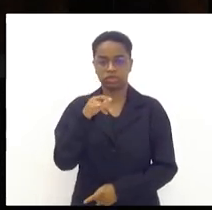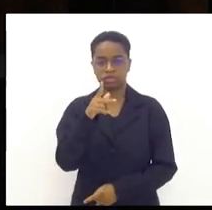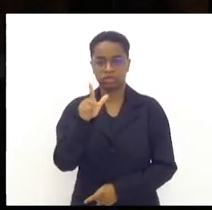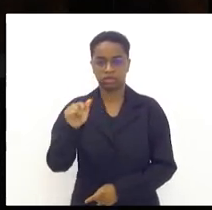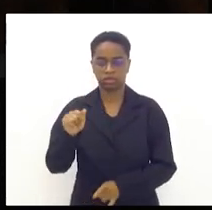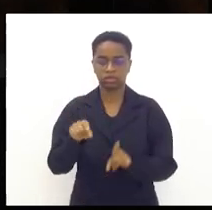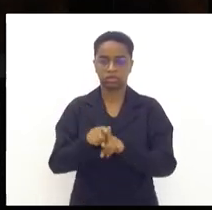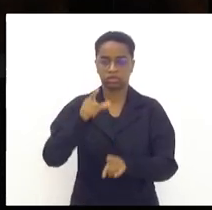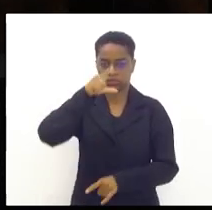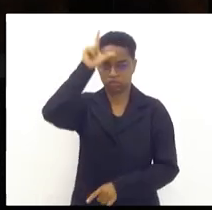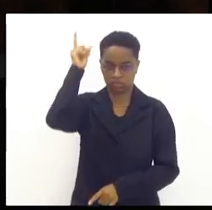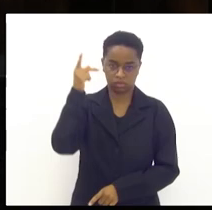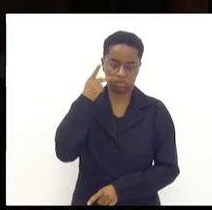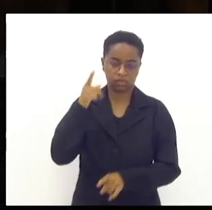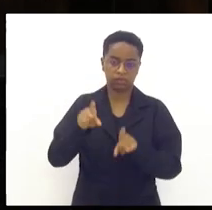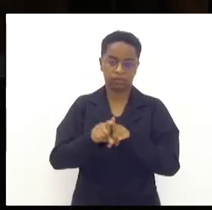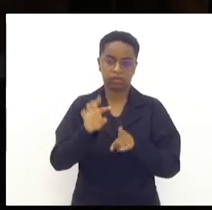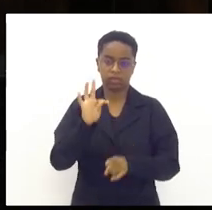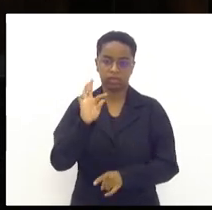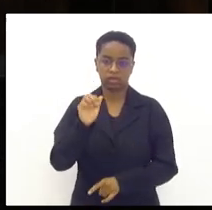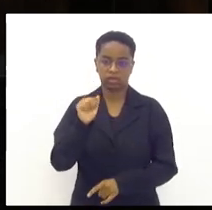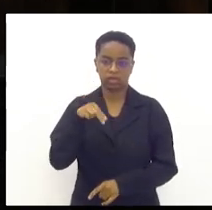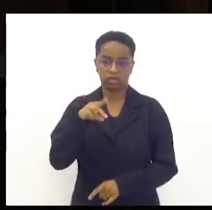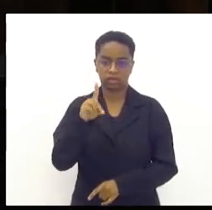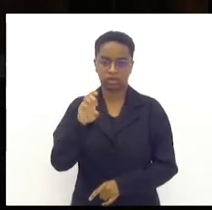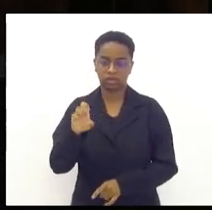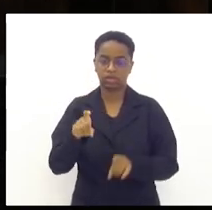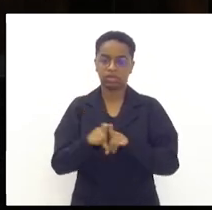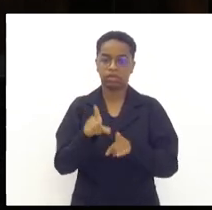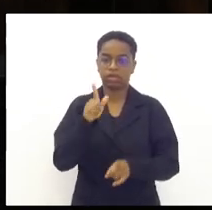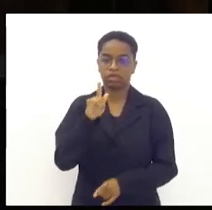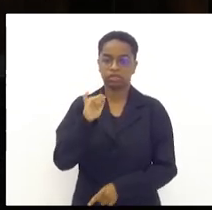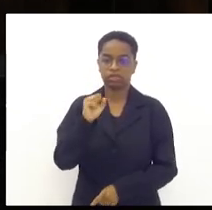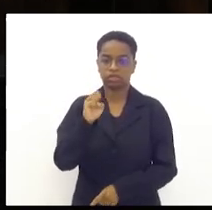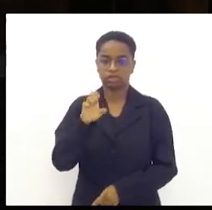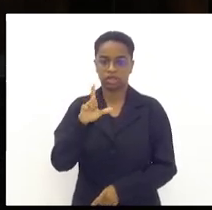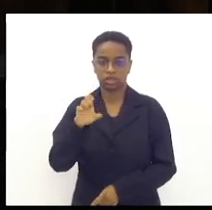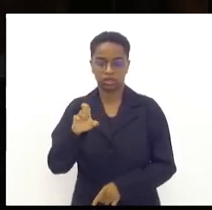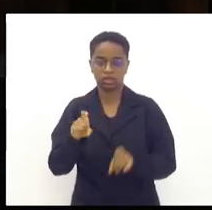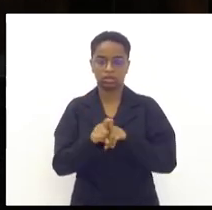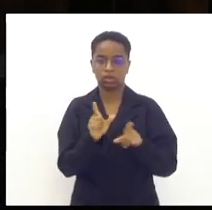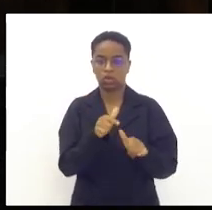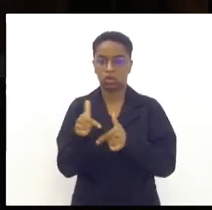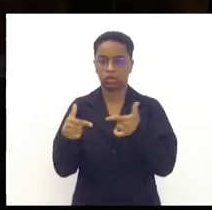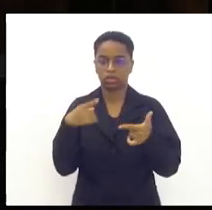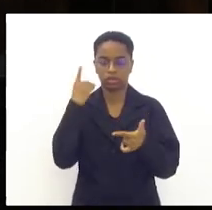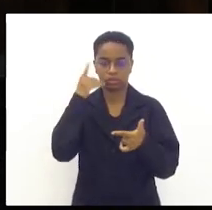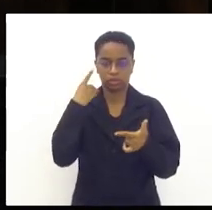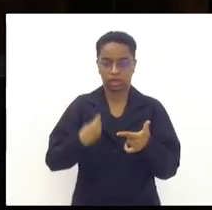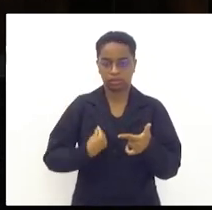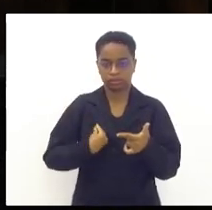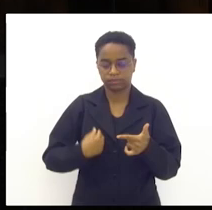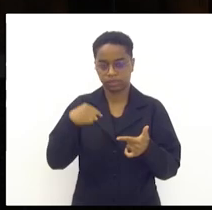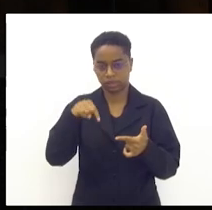Paulo, deputado Tandy Vieira, deputada Gisele Monteiro, a todos os demais deputados presentes.